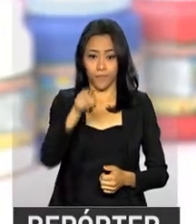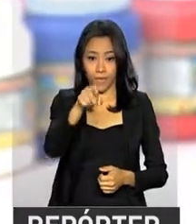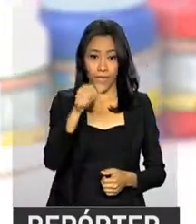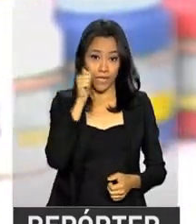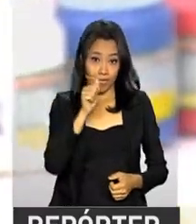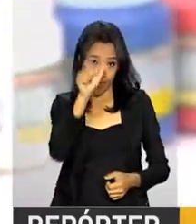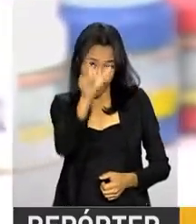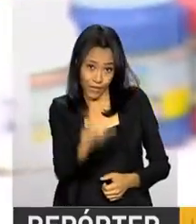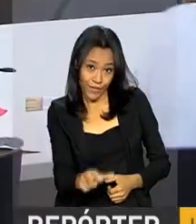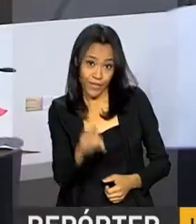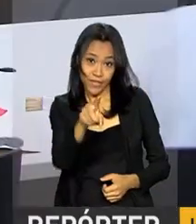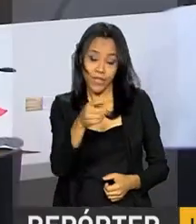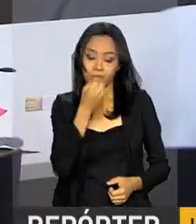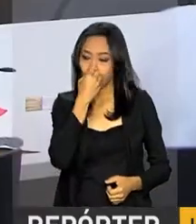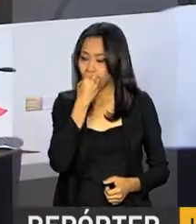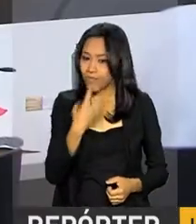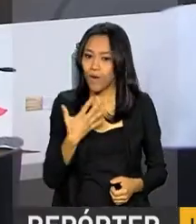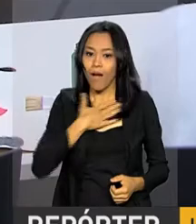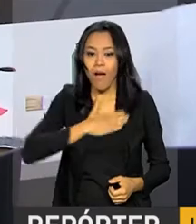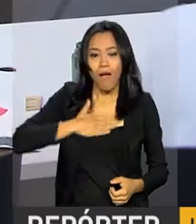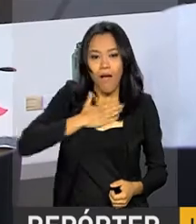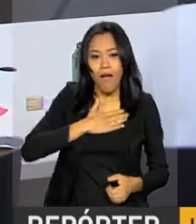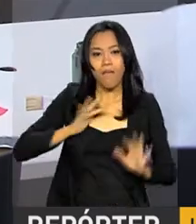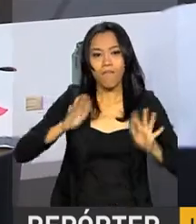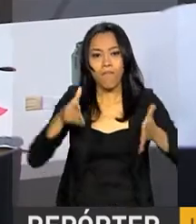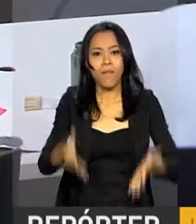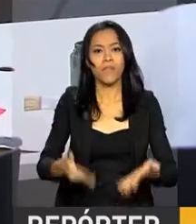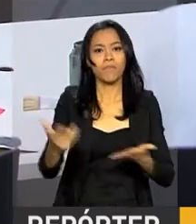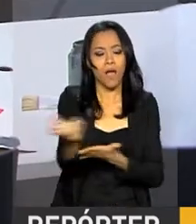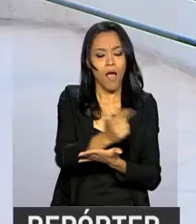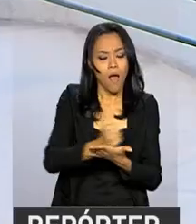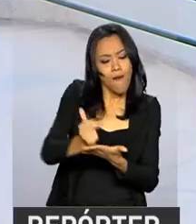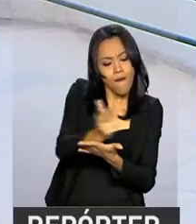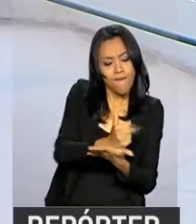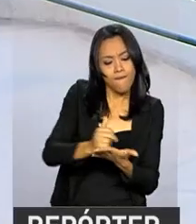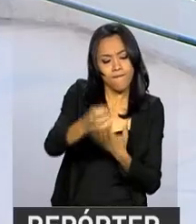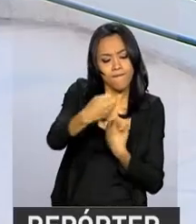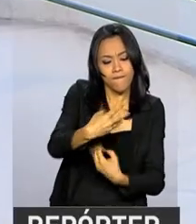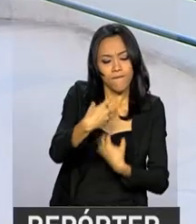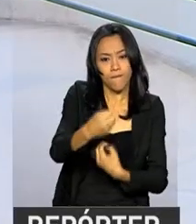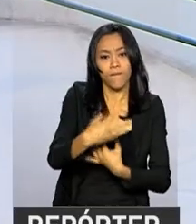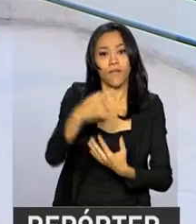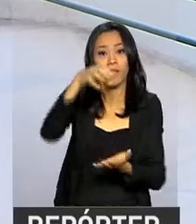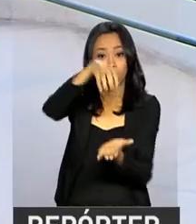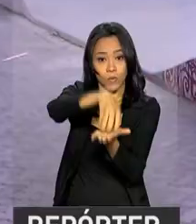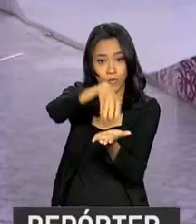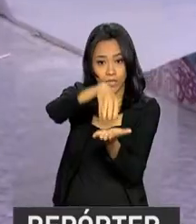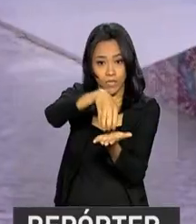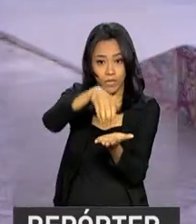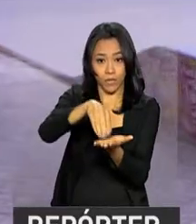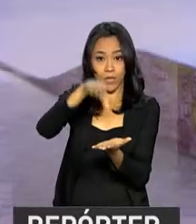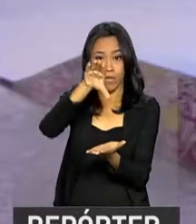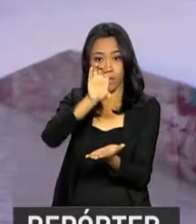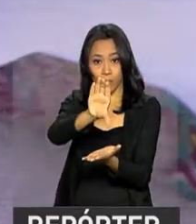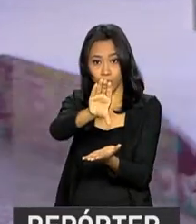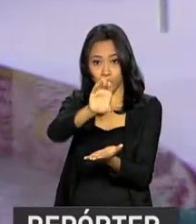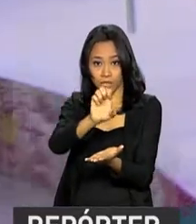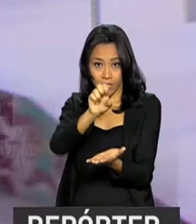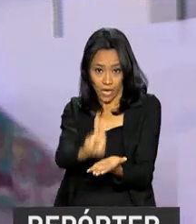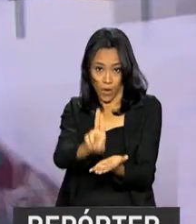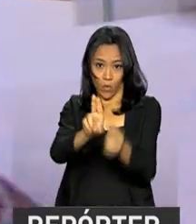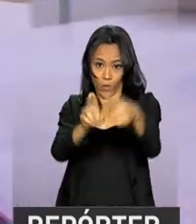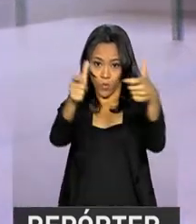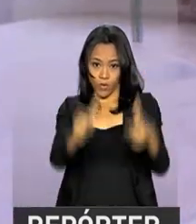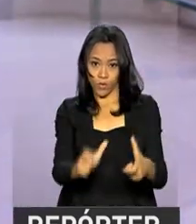Fernanda tem um bom motivo para participar da oficina de iniciação ao desenho, no Céu das Artes do Recanto das Emas, cidade a cerca